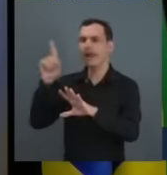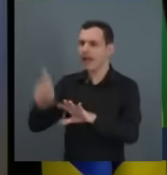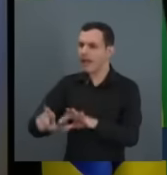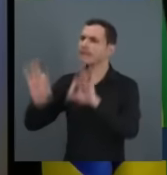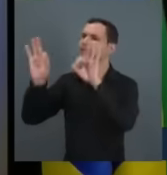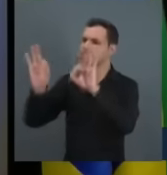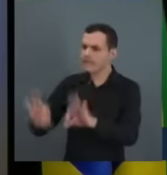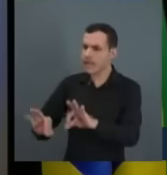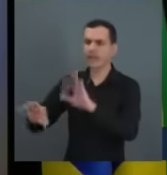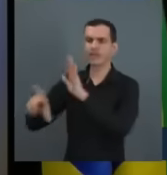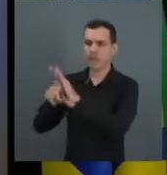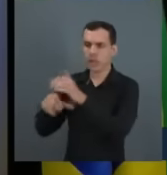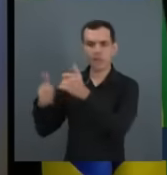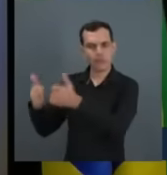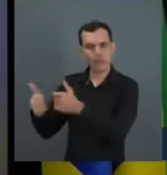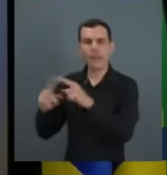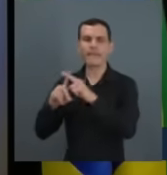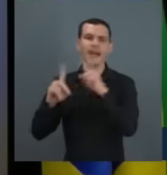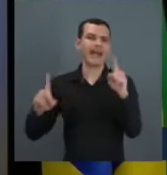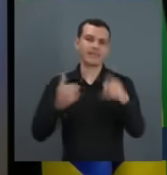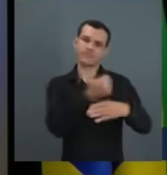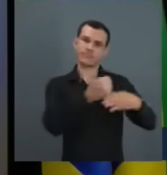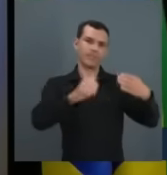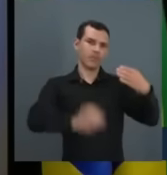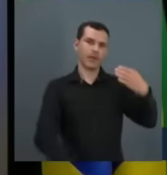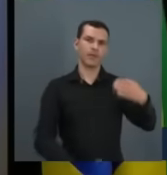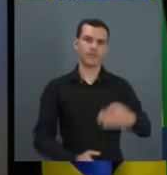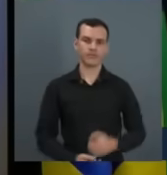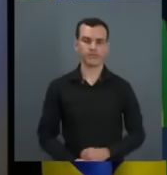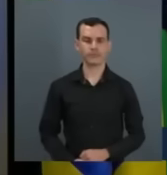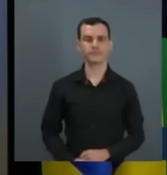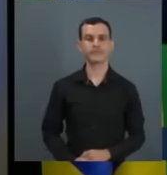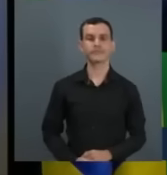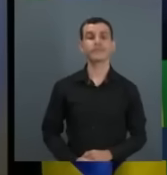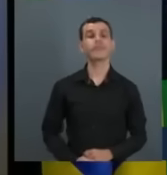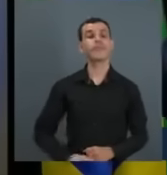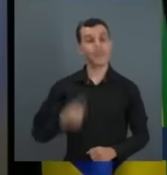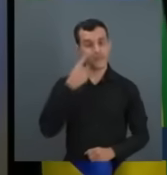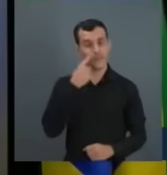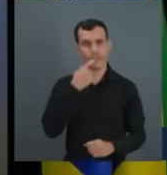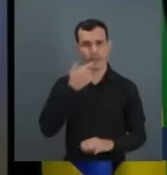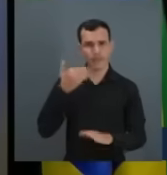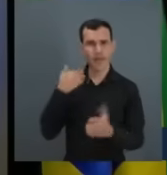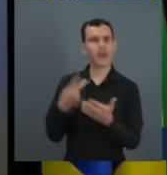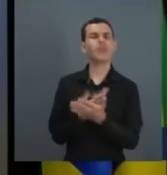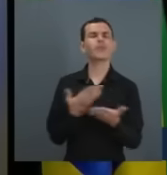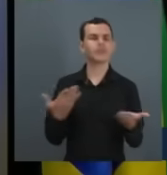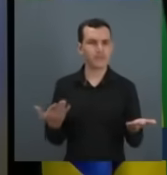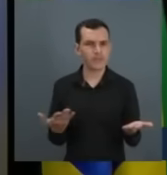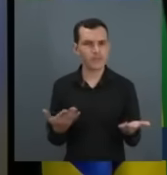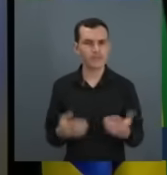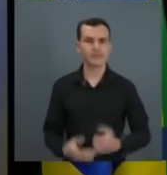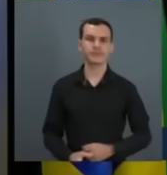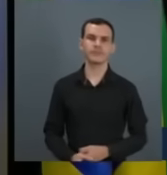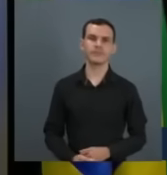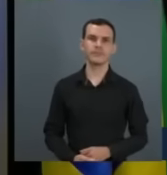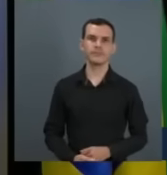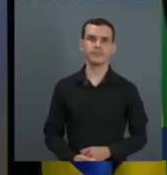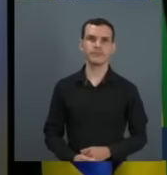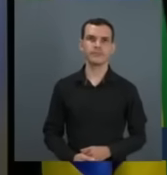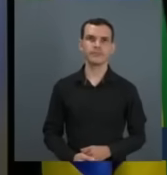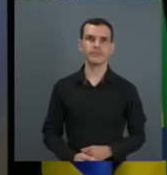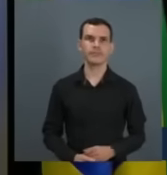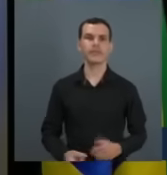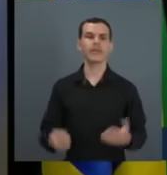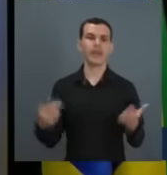sendo imoral. E olha só o que aconteceu recentemente. Além da queda, o coice,